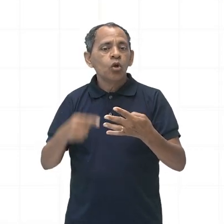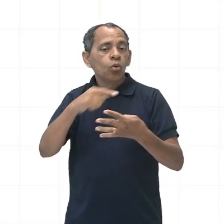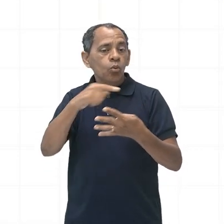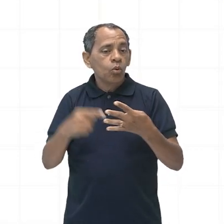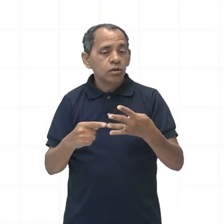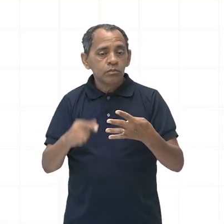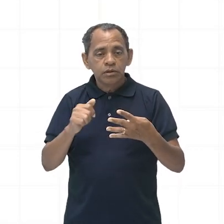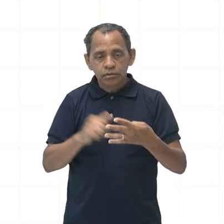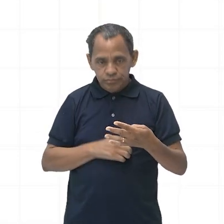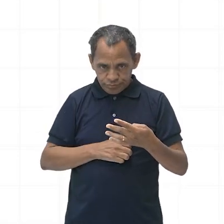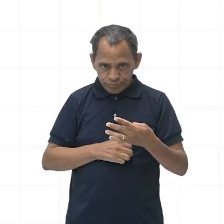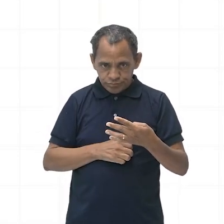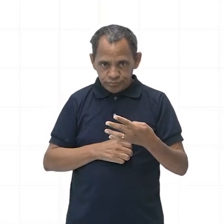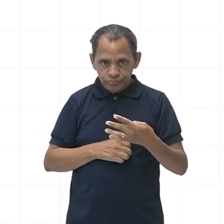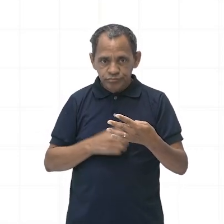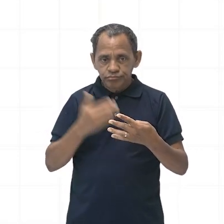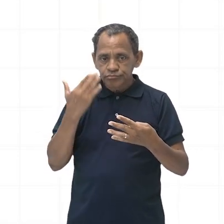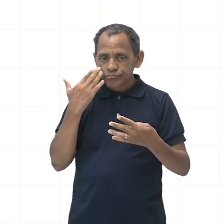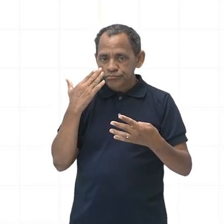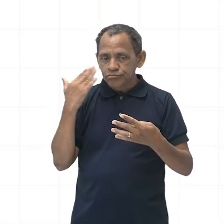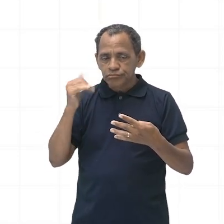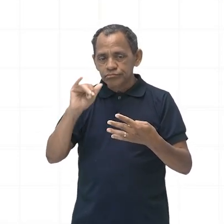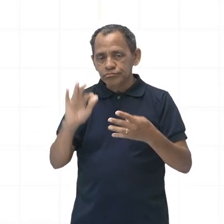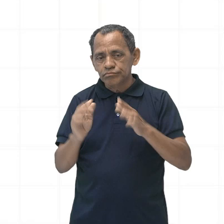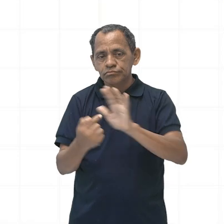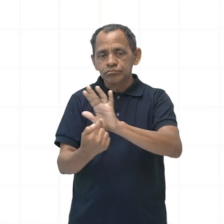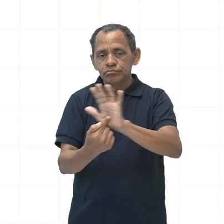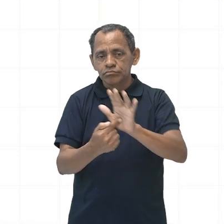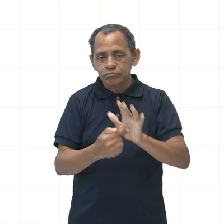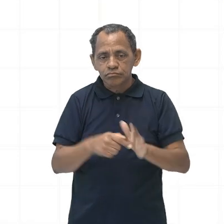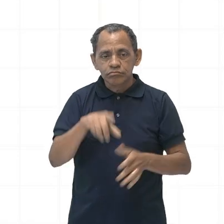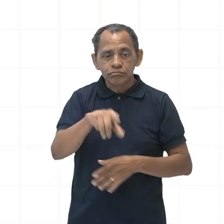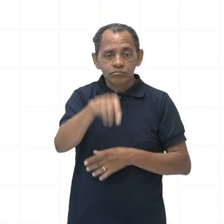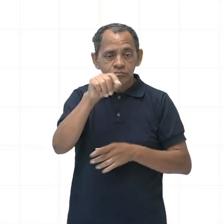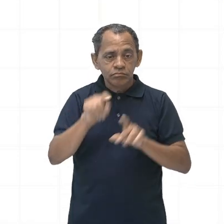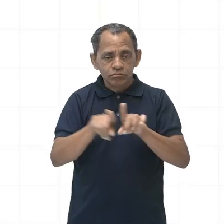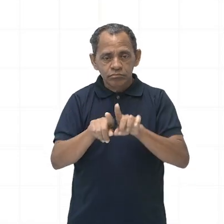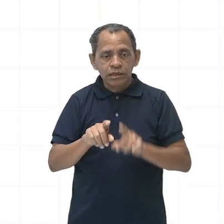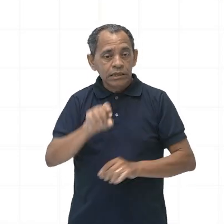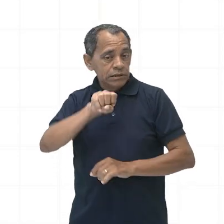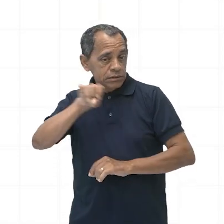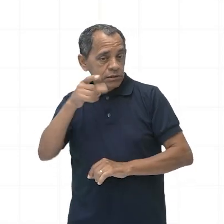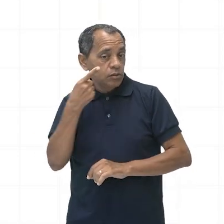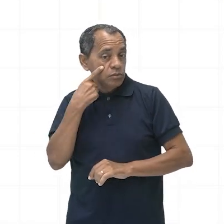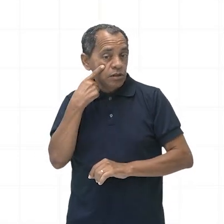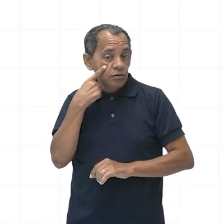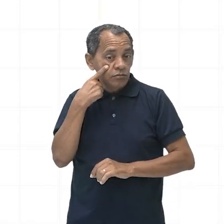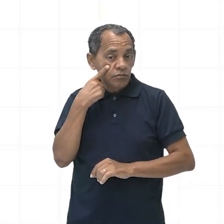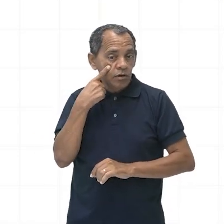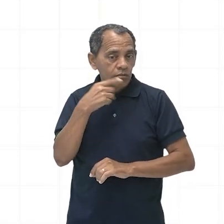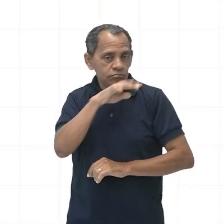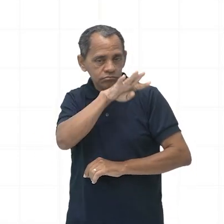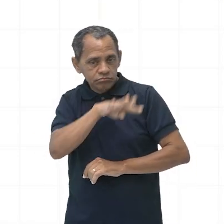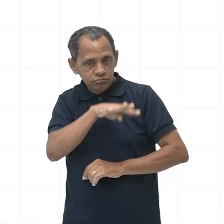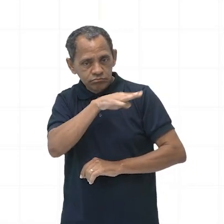4, 20 e 25. Quando eu observo aqui, ó, a